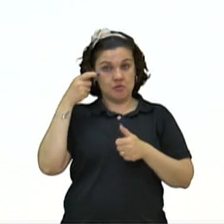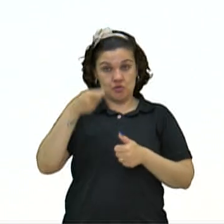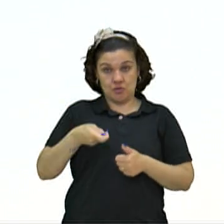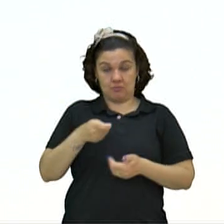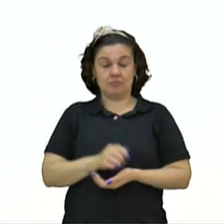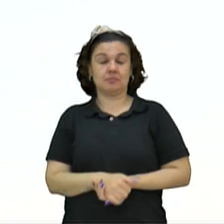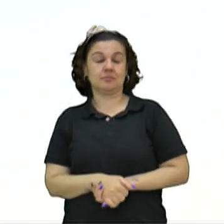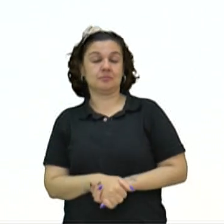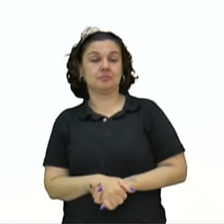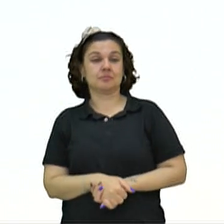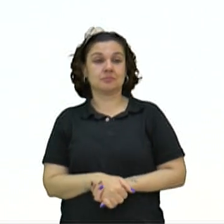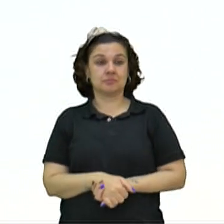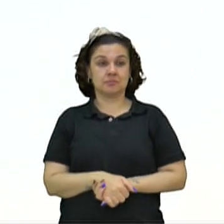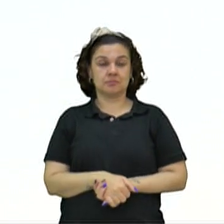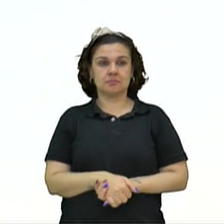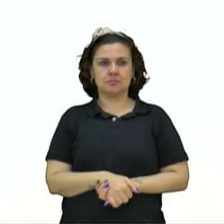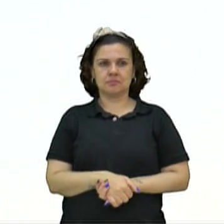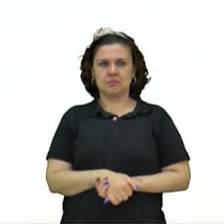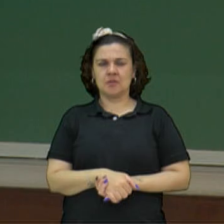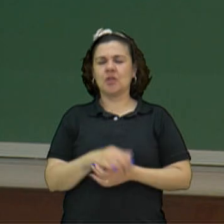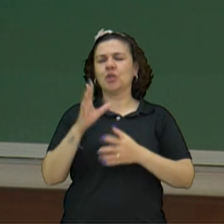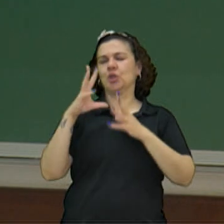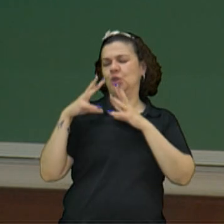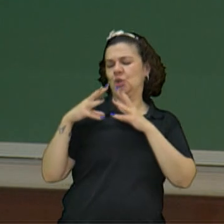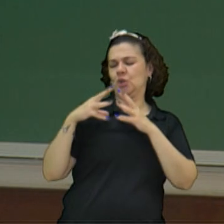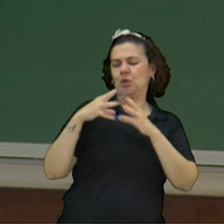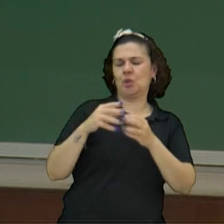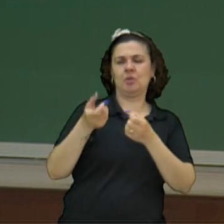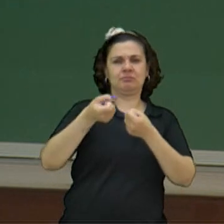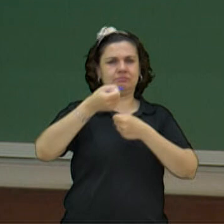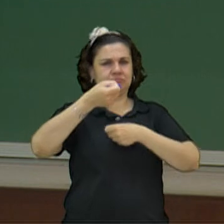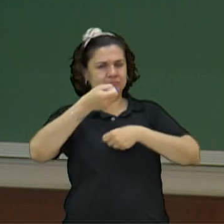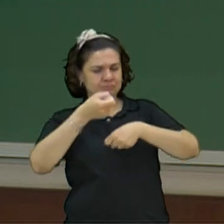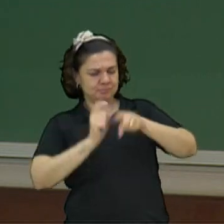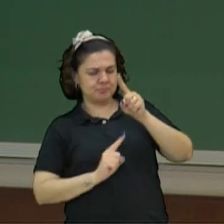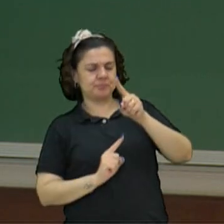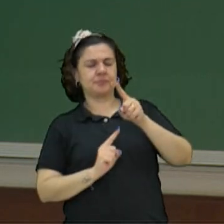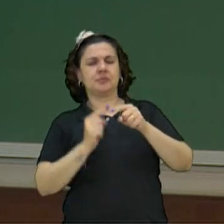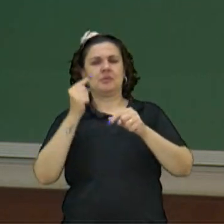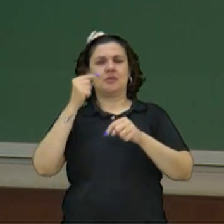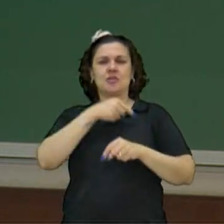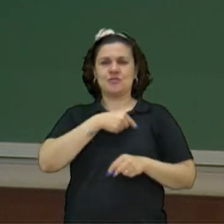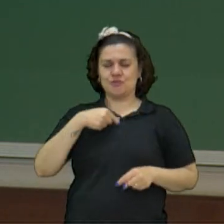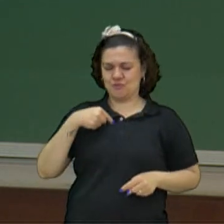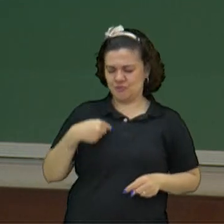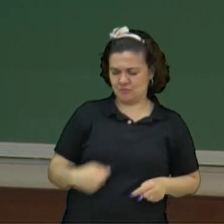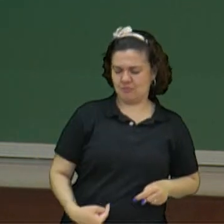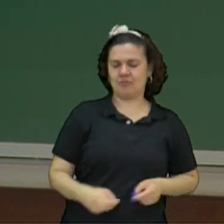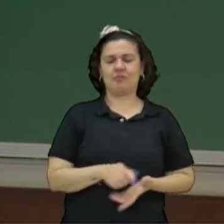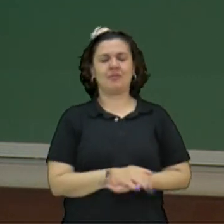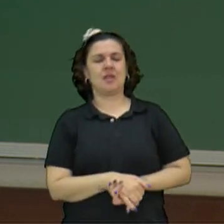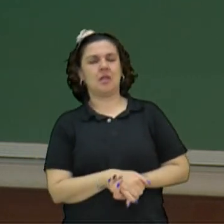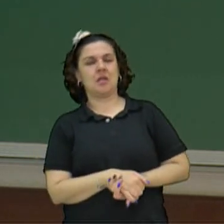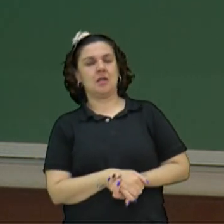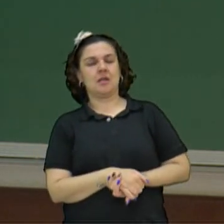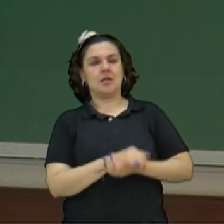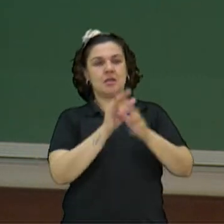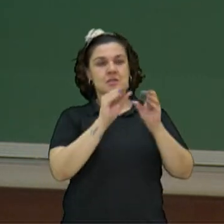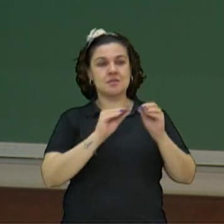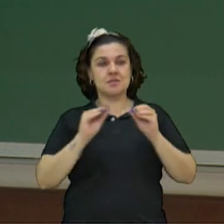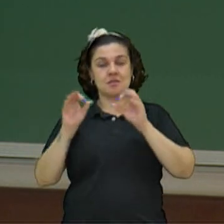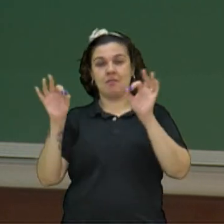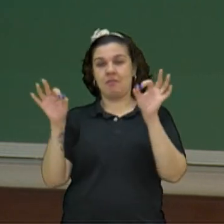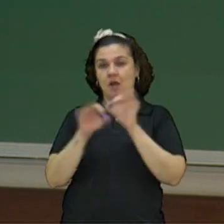no primeiro plano. Toda aquela história da Revolução Chinesa que sai da mão